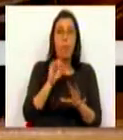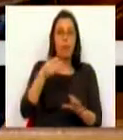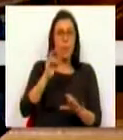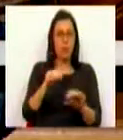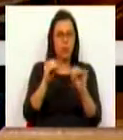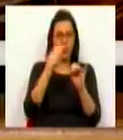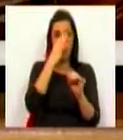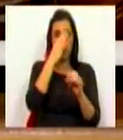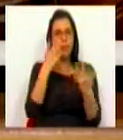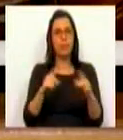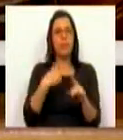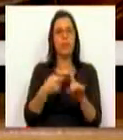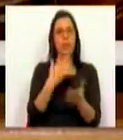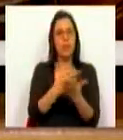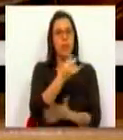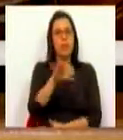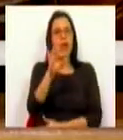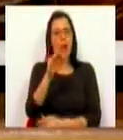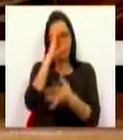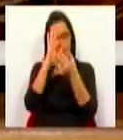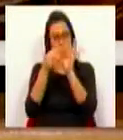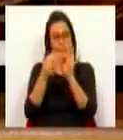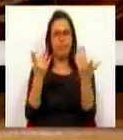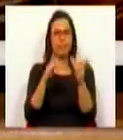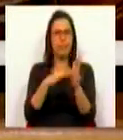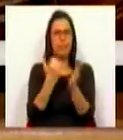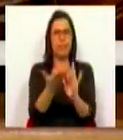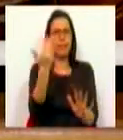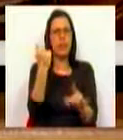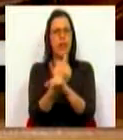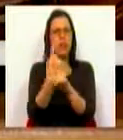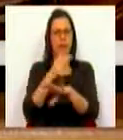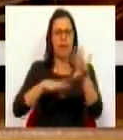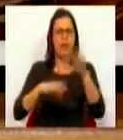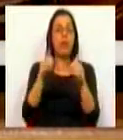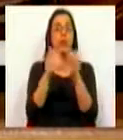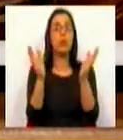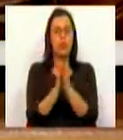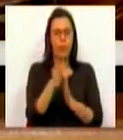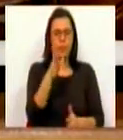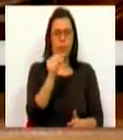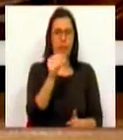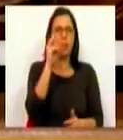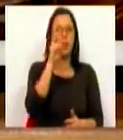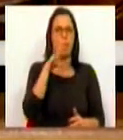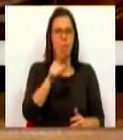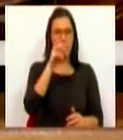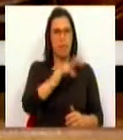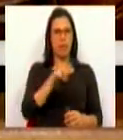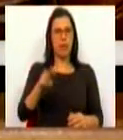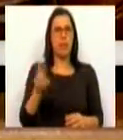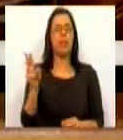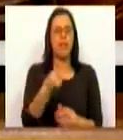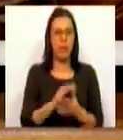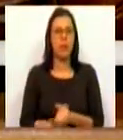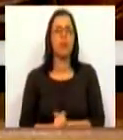PS, deixou até 2014 um escrutínio incompleto de operações num total de 10 mil milhões